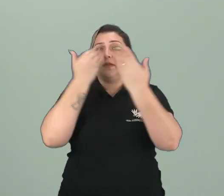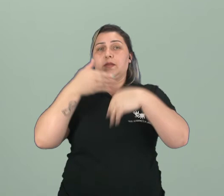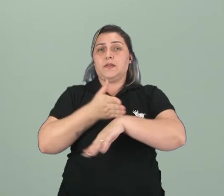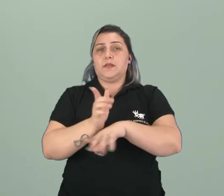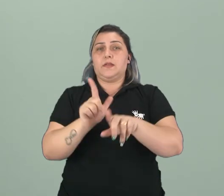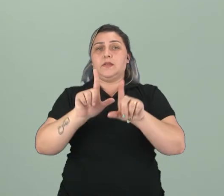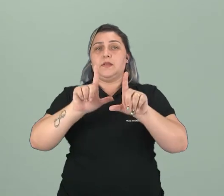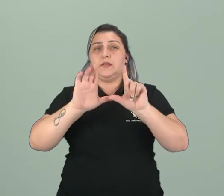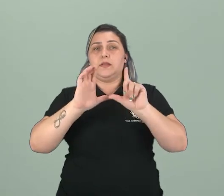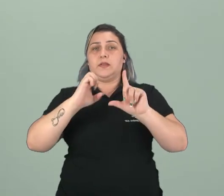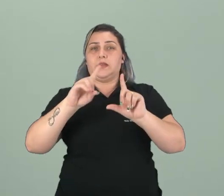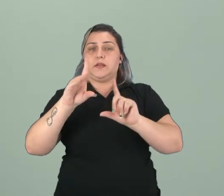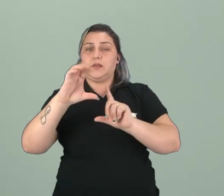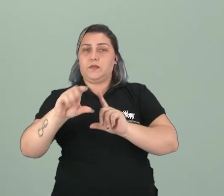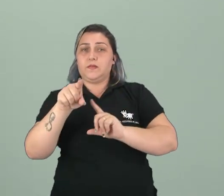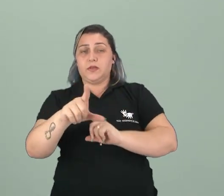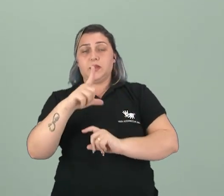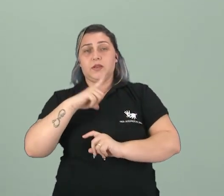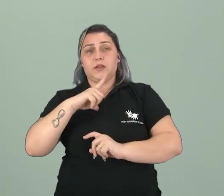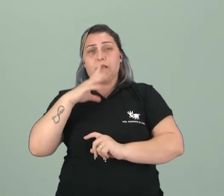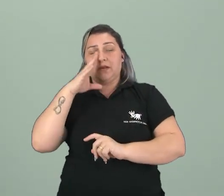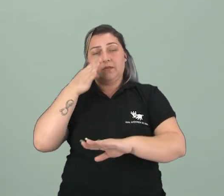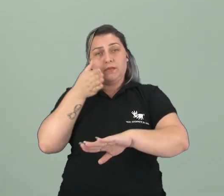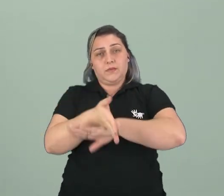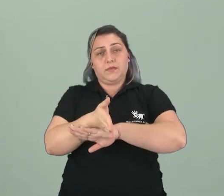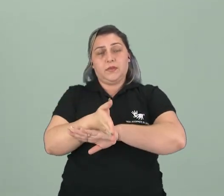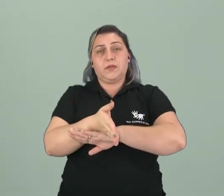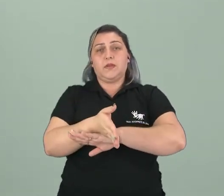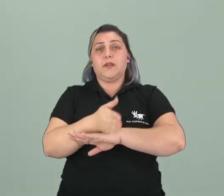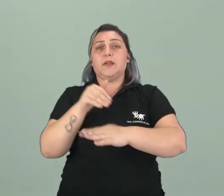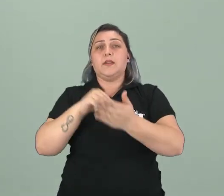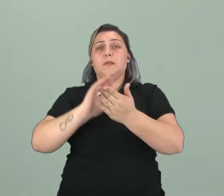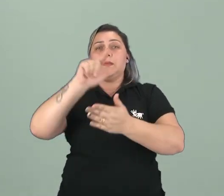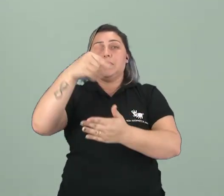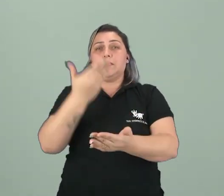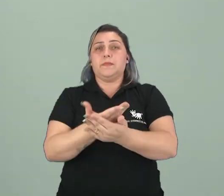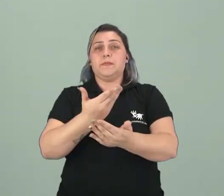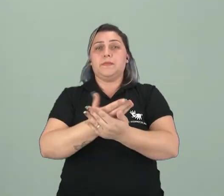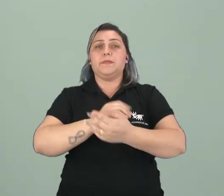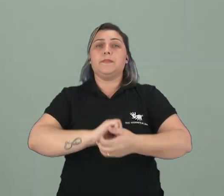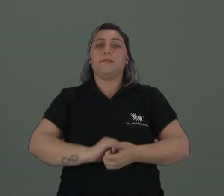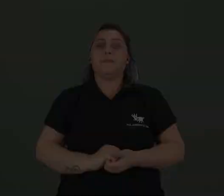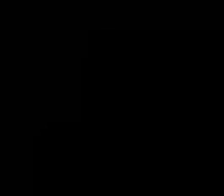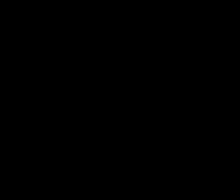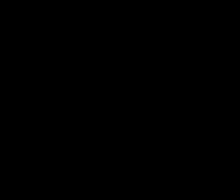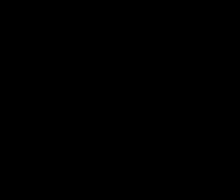esqueçam de acessar a plataforma Eduque para vocês terem acesso e até a próxima aula!